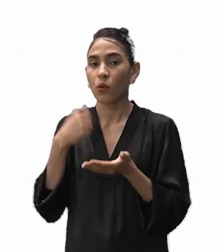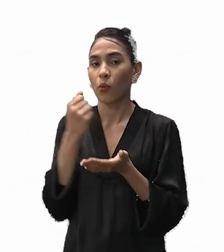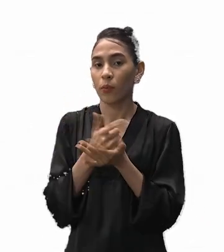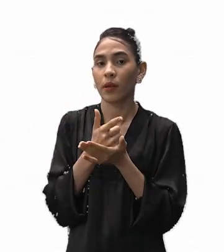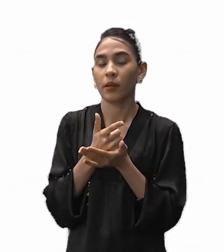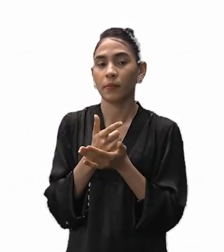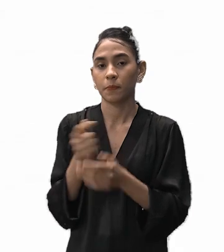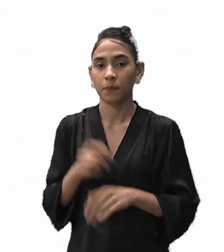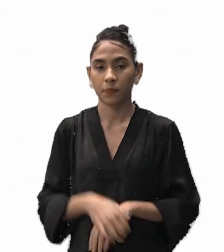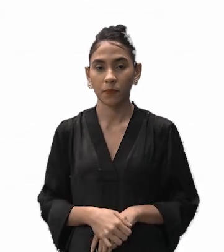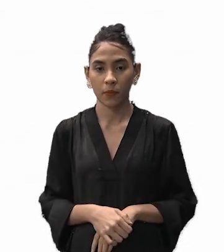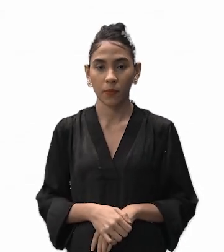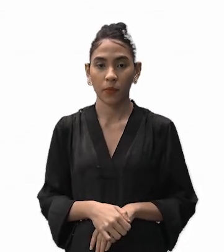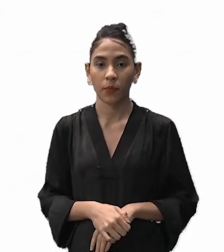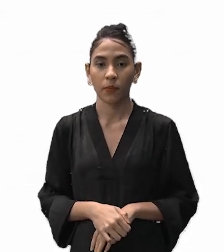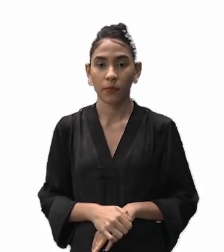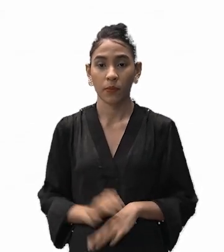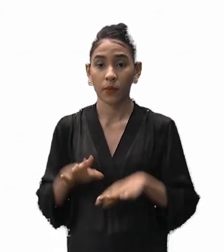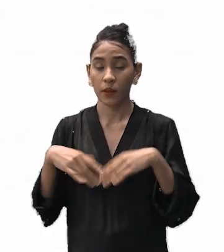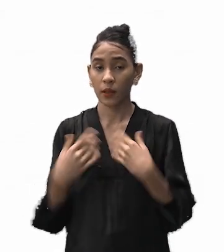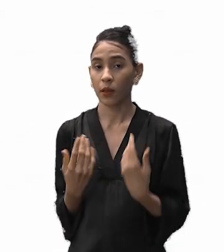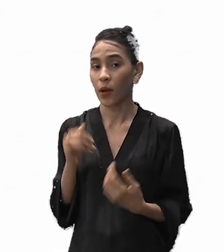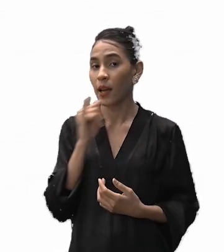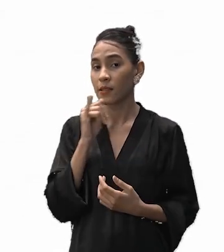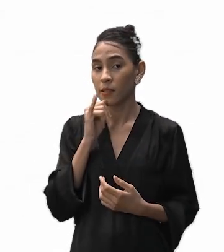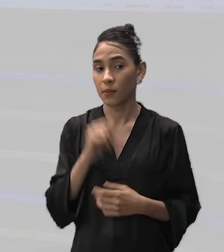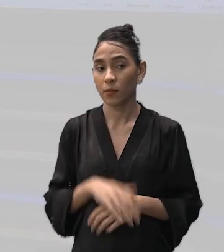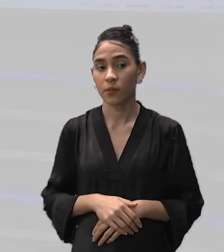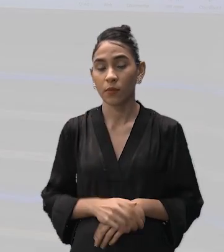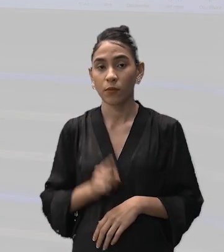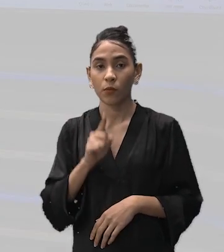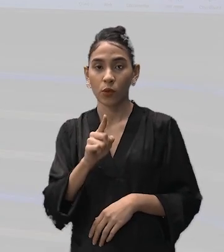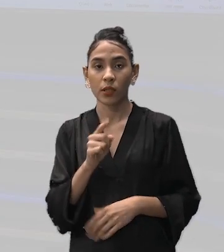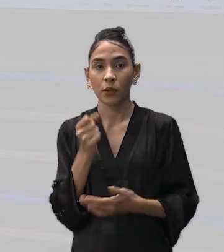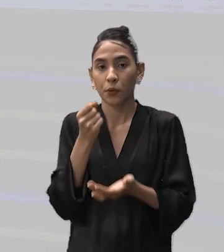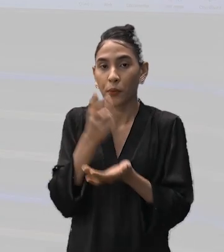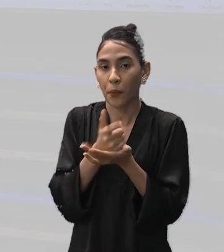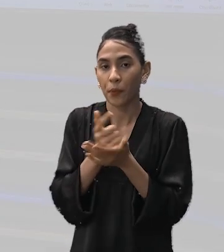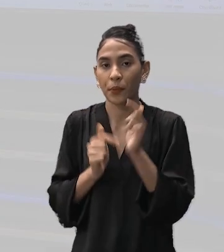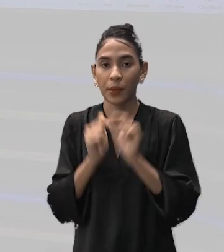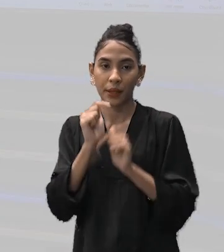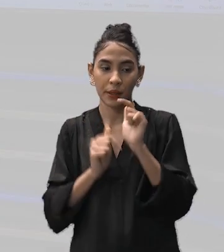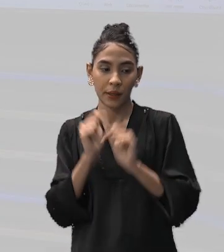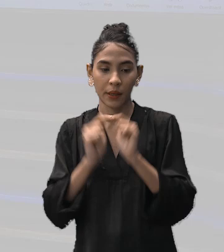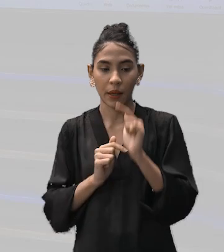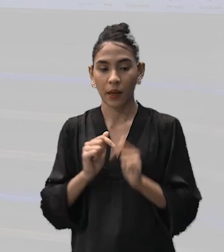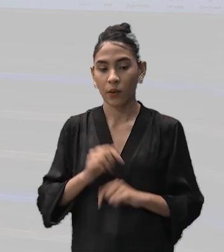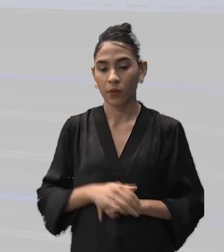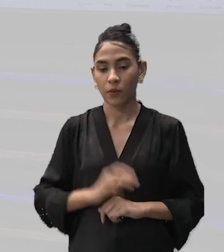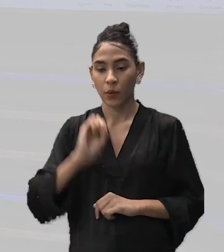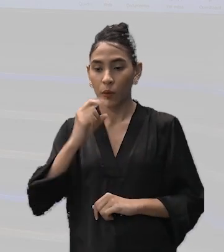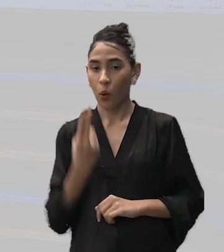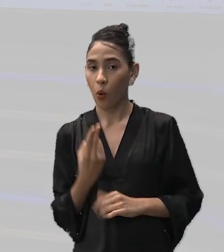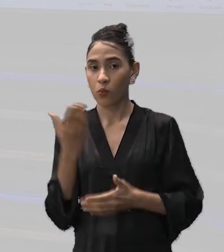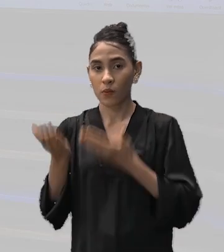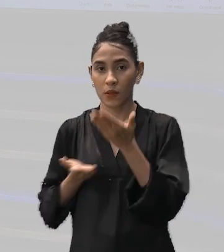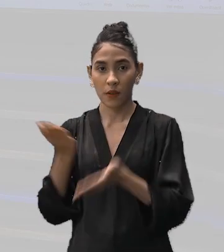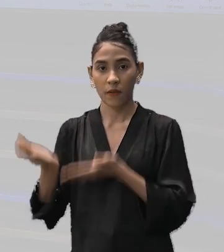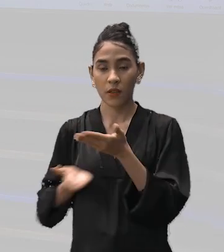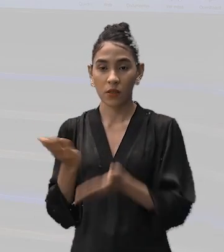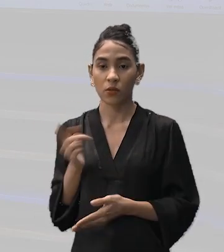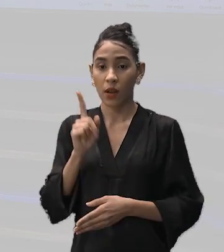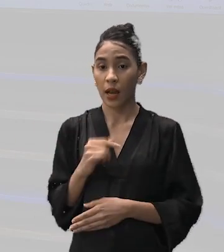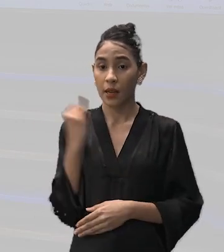de adquirir? Então, quando a gente faz uma aquisição de um produto ou aquisição de um serviço,